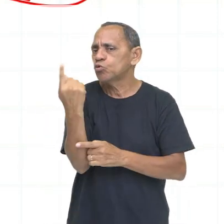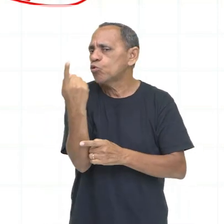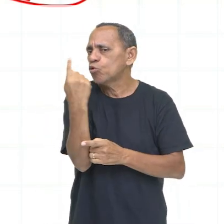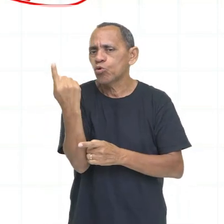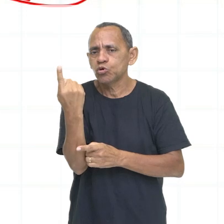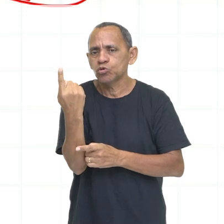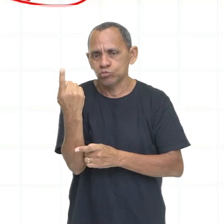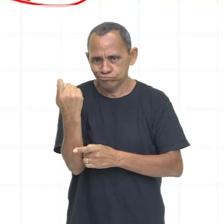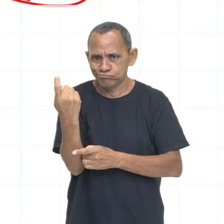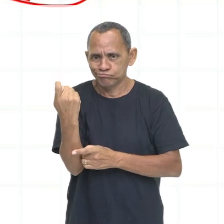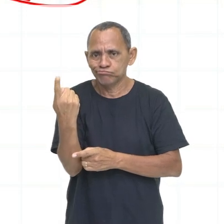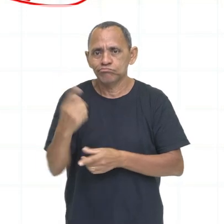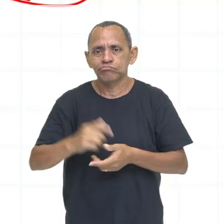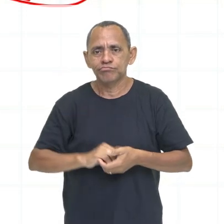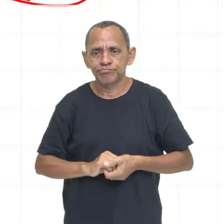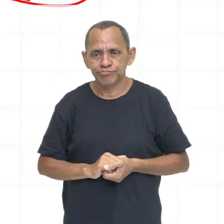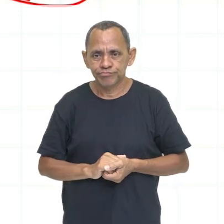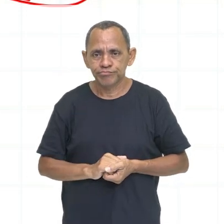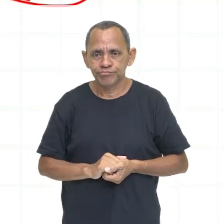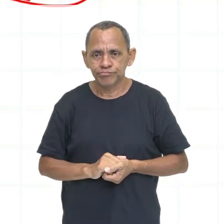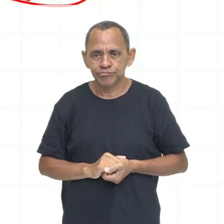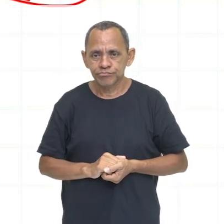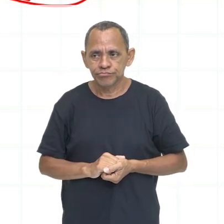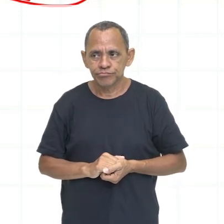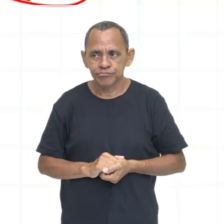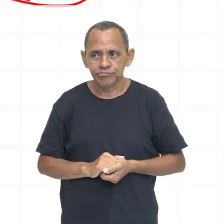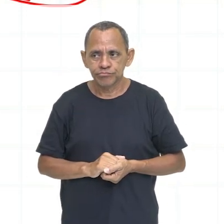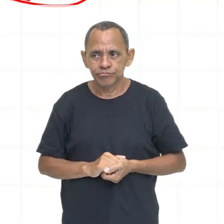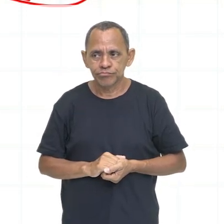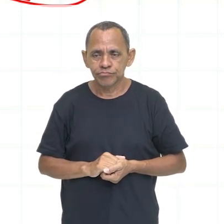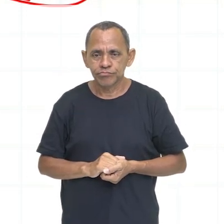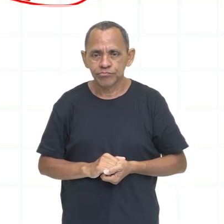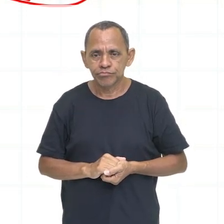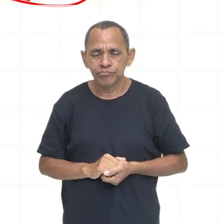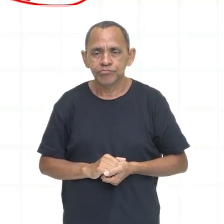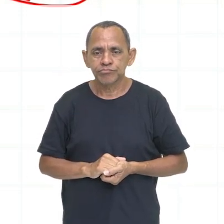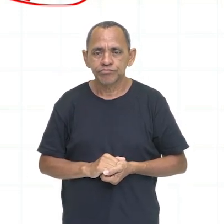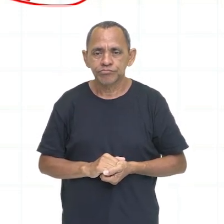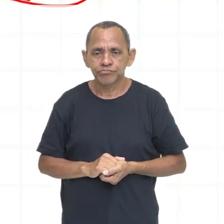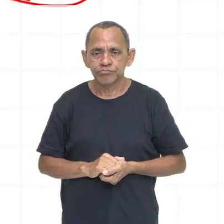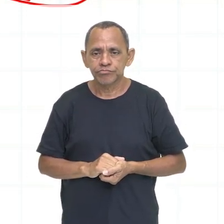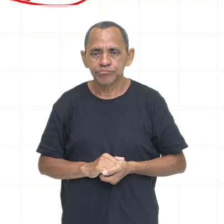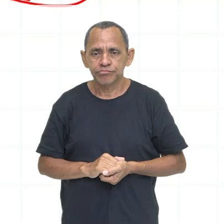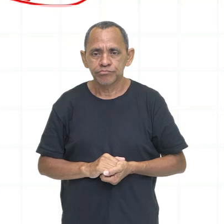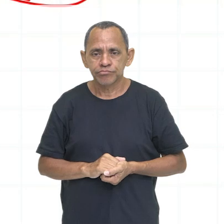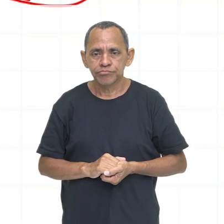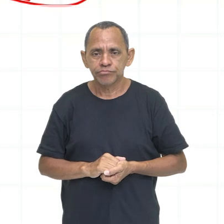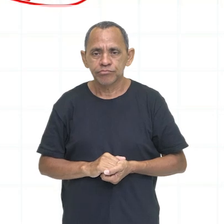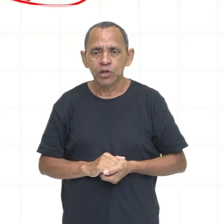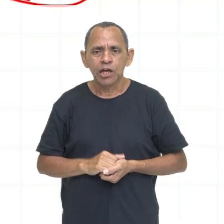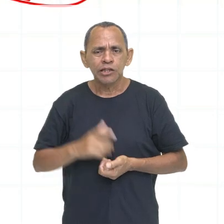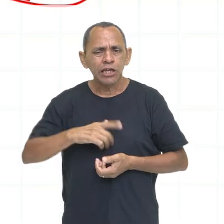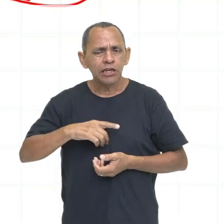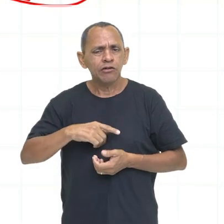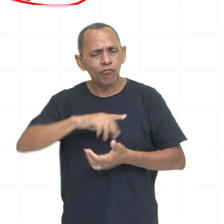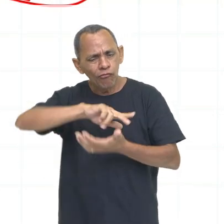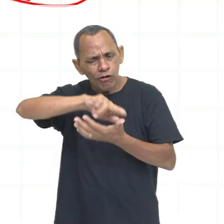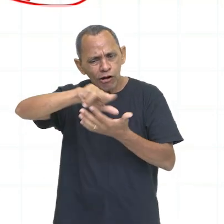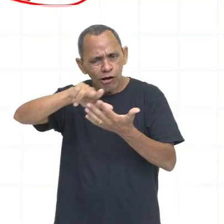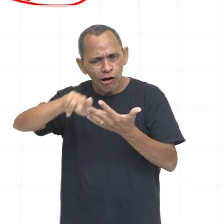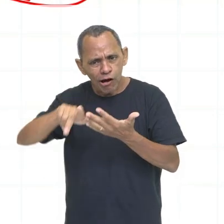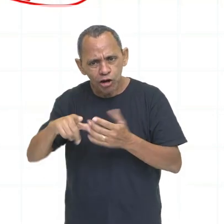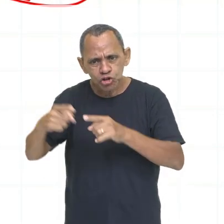único. It encompasses, quer dizer, envolve, né, vários aspectos,